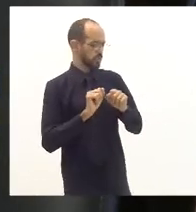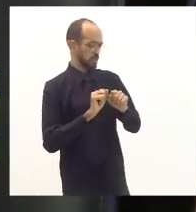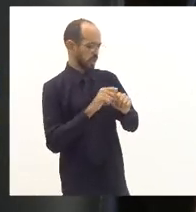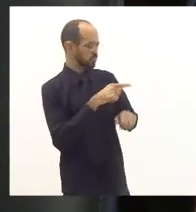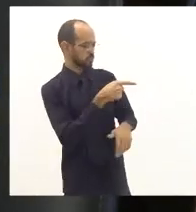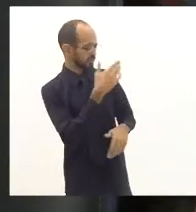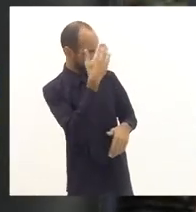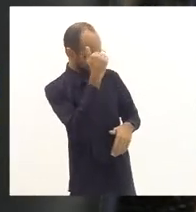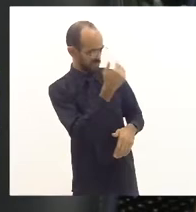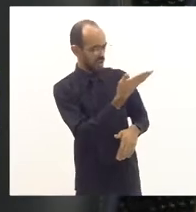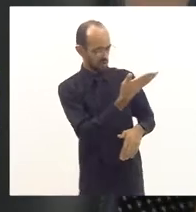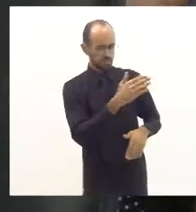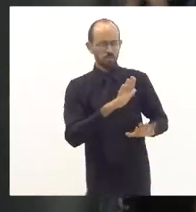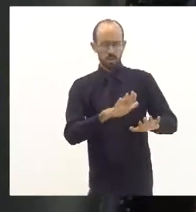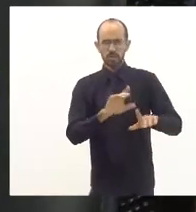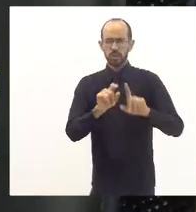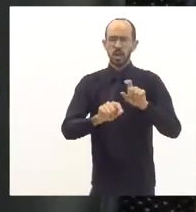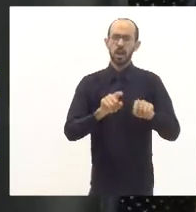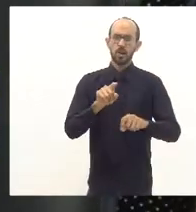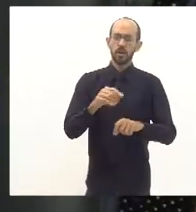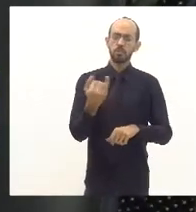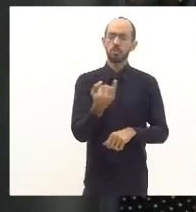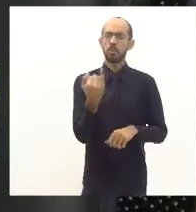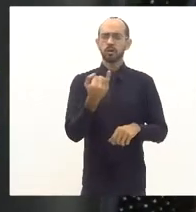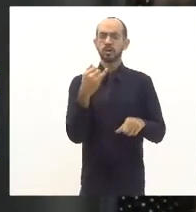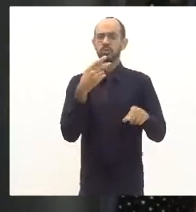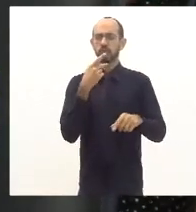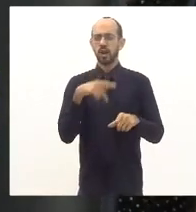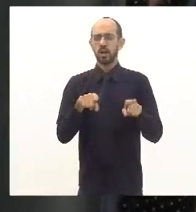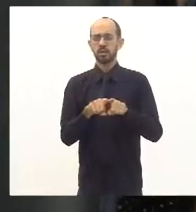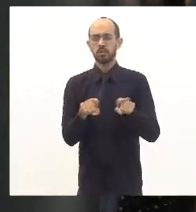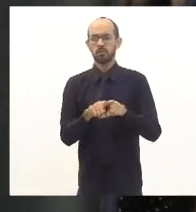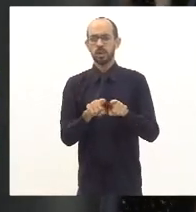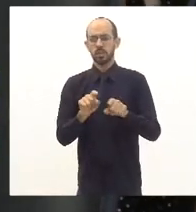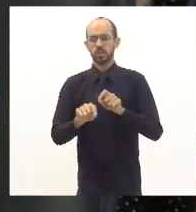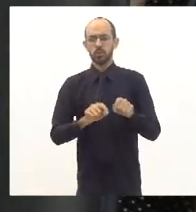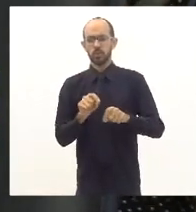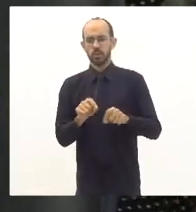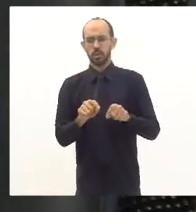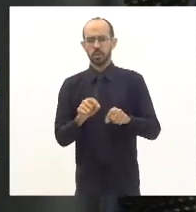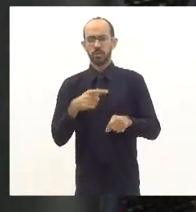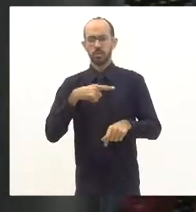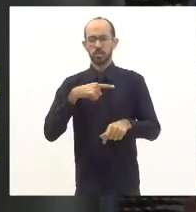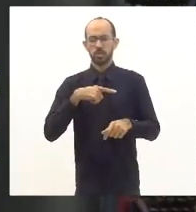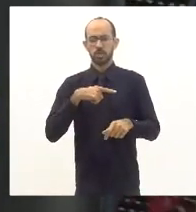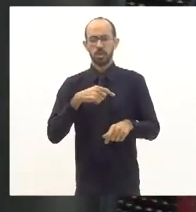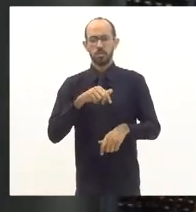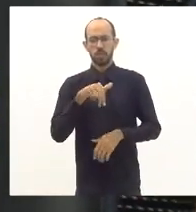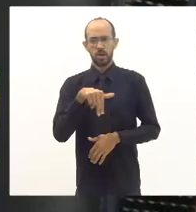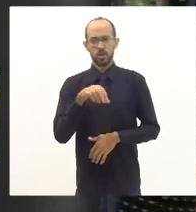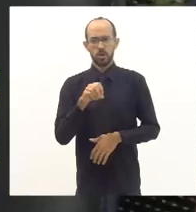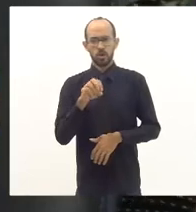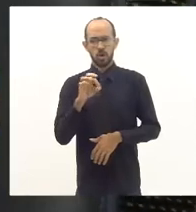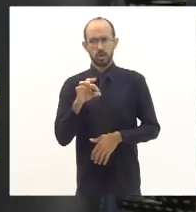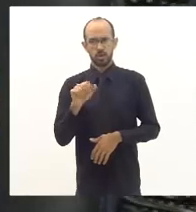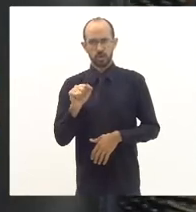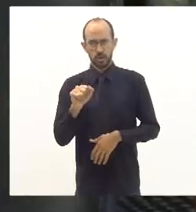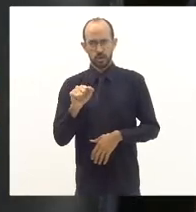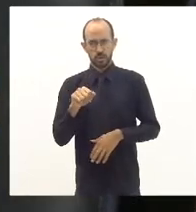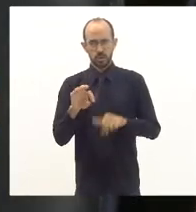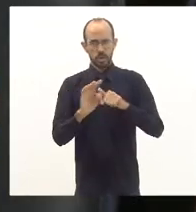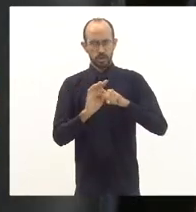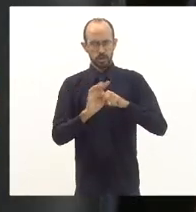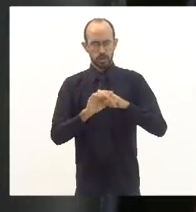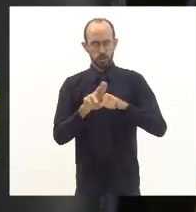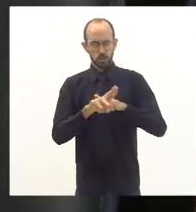coisa acontecer. Mas acho que é importante trazer aí o que foi feito. Existe uma nota técnica do Nome Social, que foi publicada no dia 12